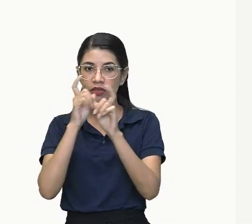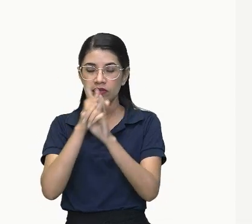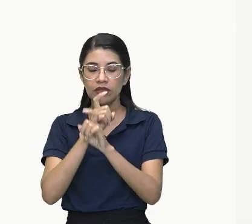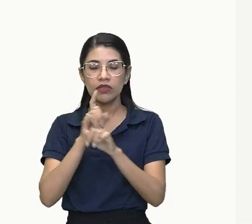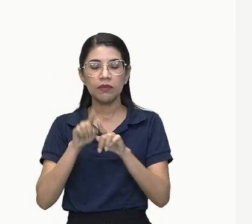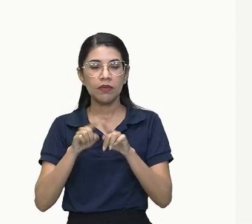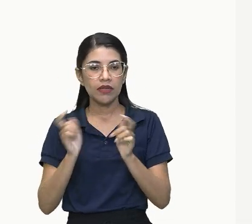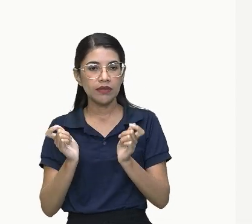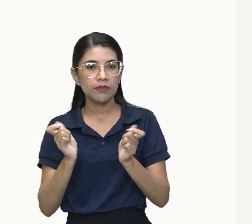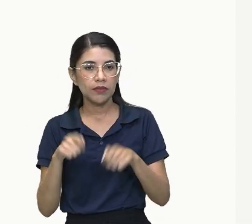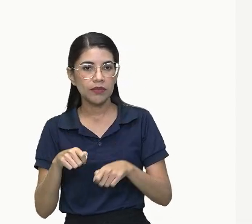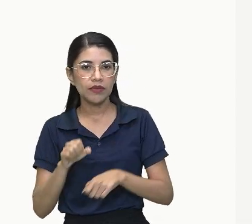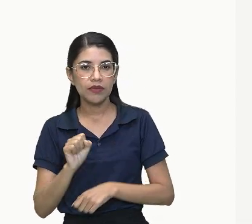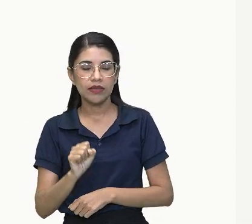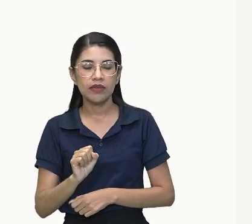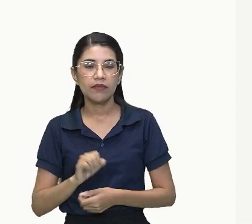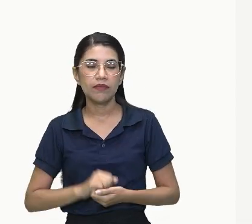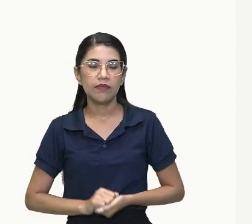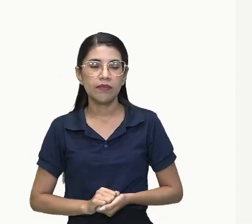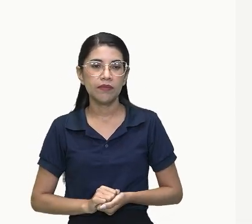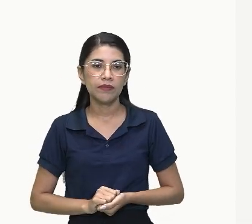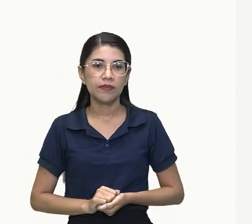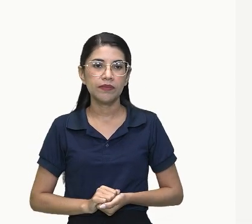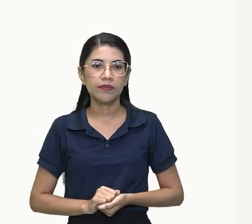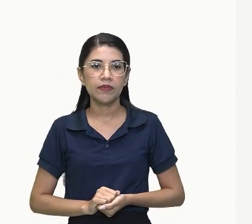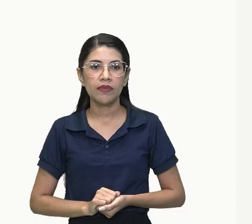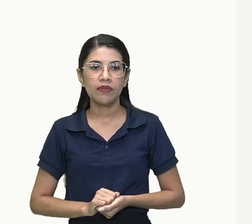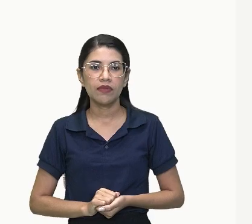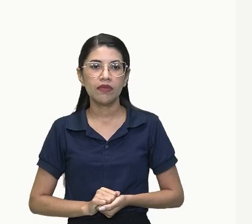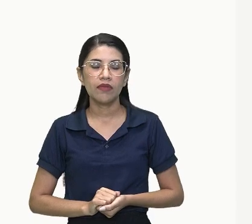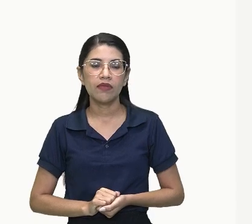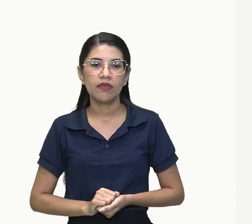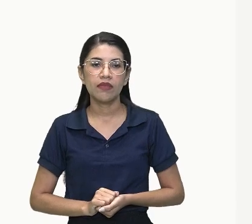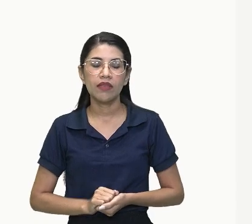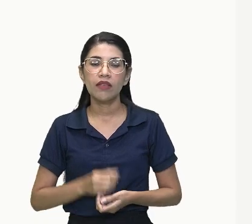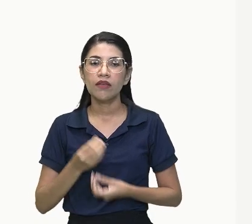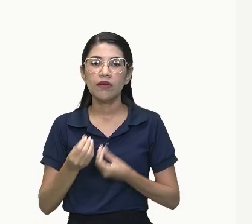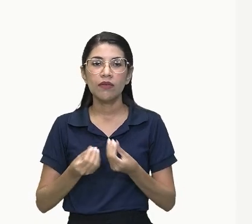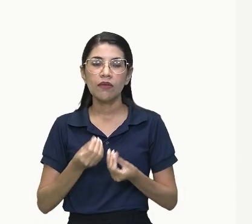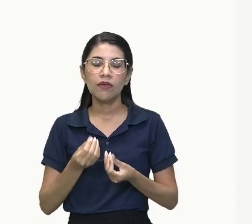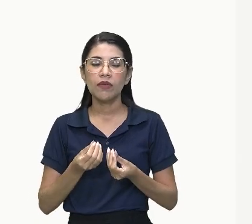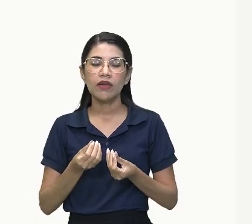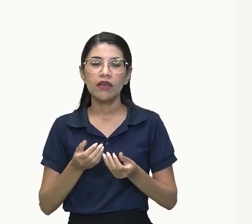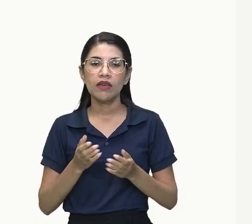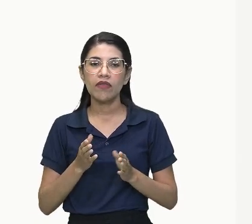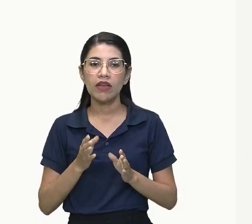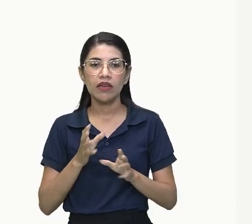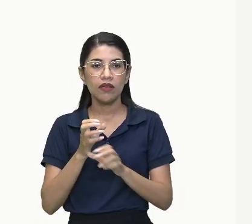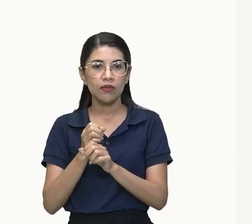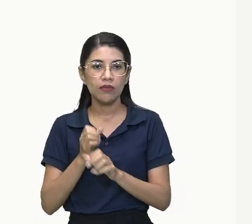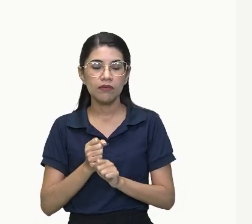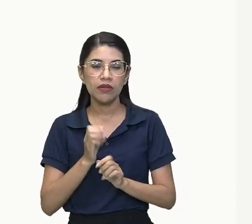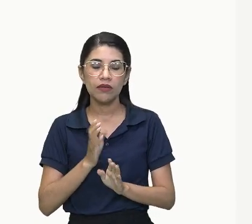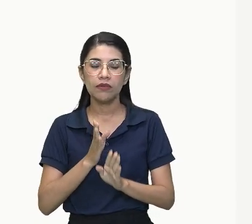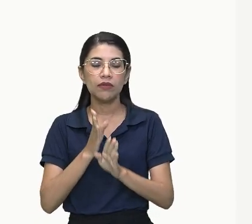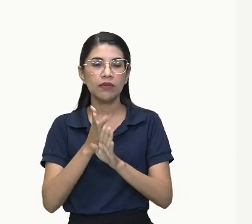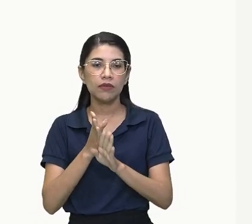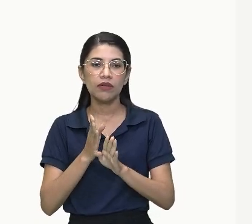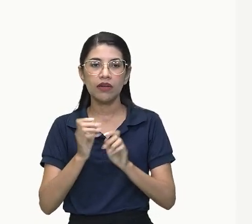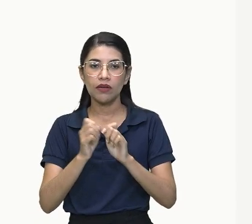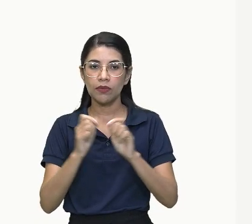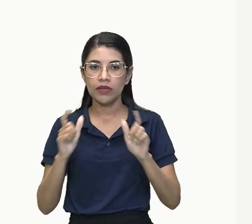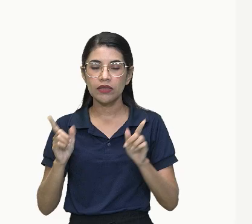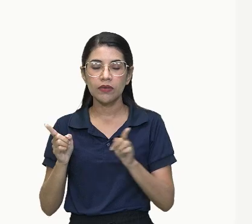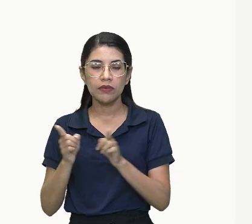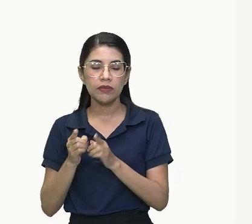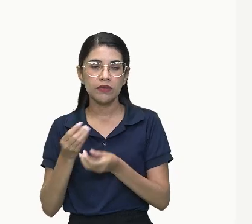é possível, tá bom? Como é que vai, então, como é que nós vamos proceder, então, para encontrar essa equação